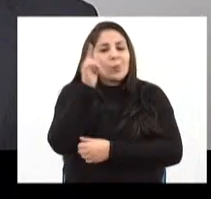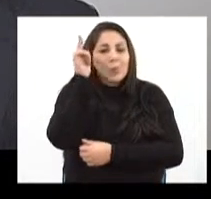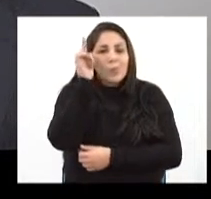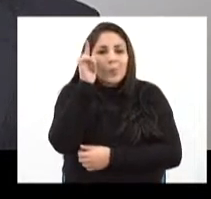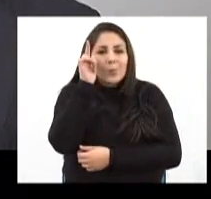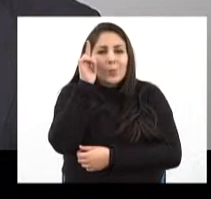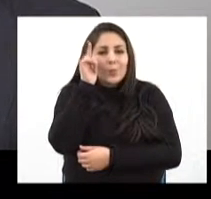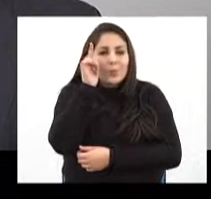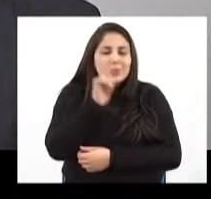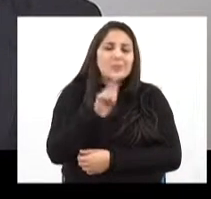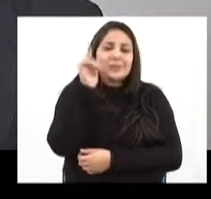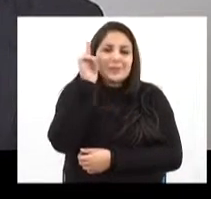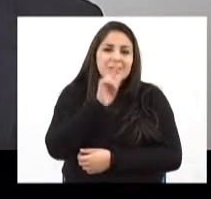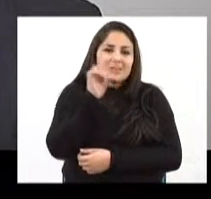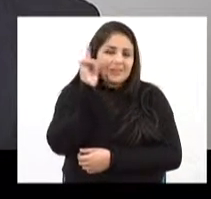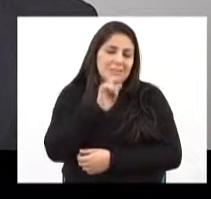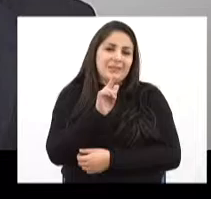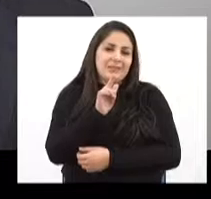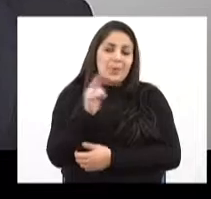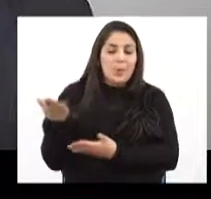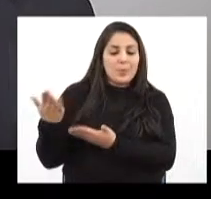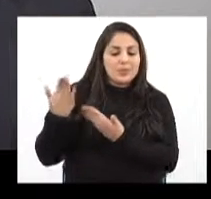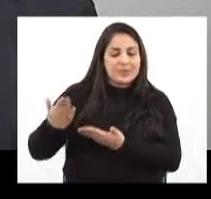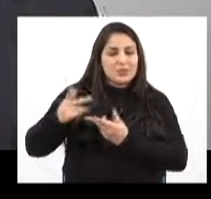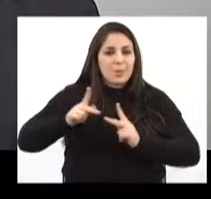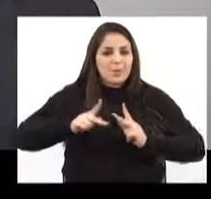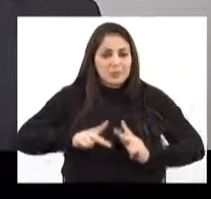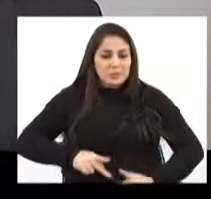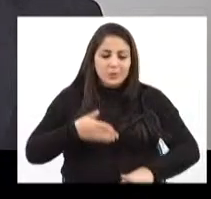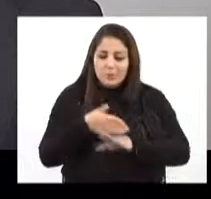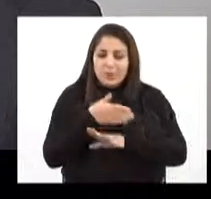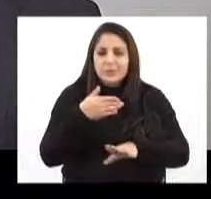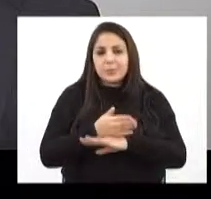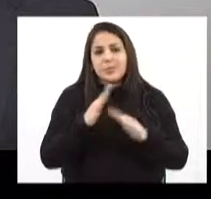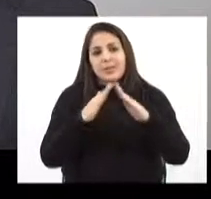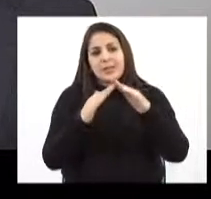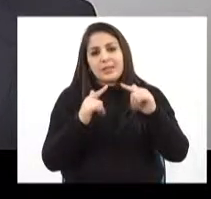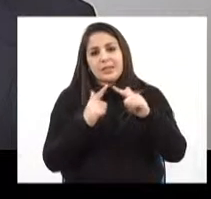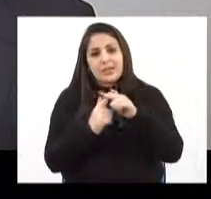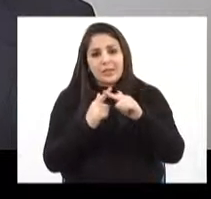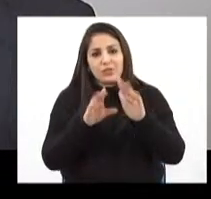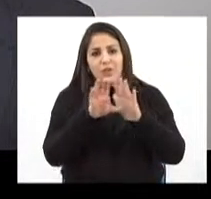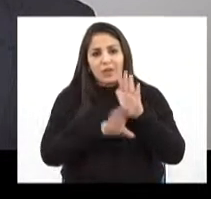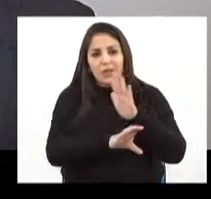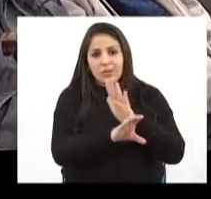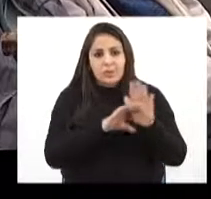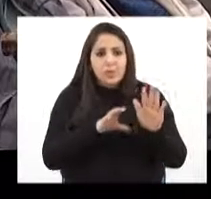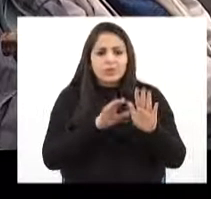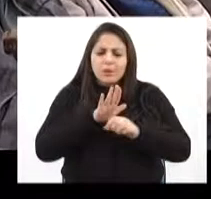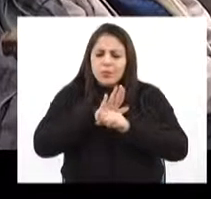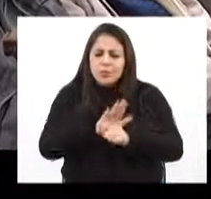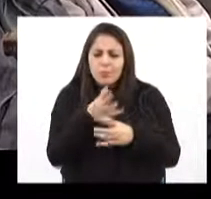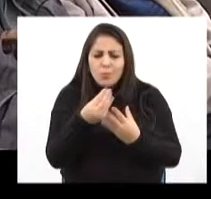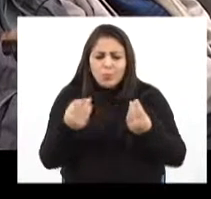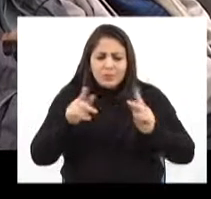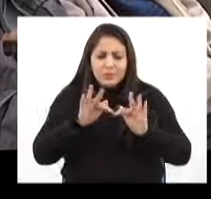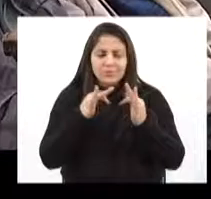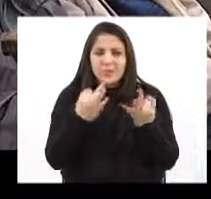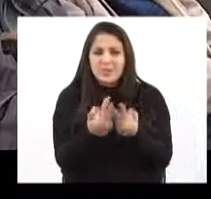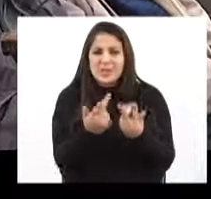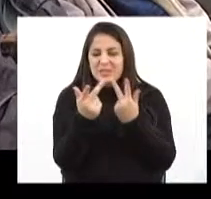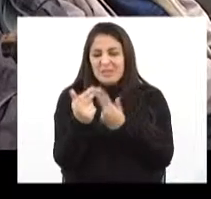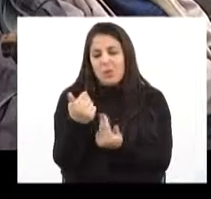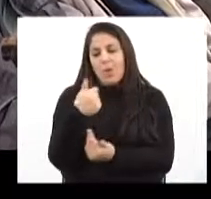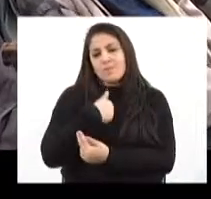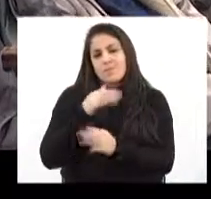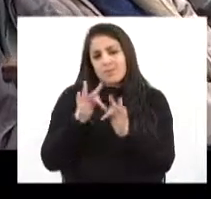faz parte da Igreja Católica e que ajudou muitas famílias quanto a minha. E o padre Benjamin